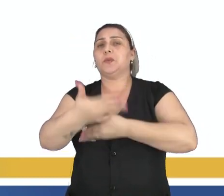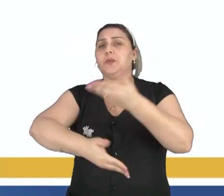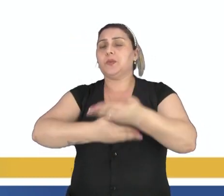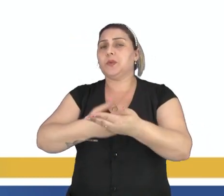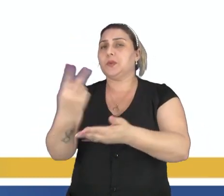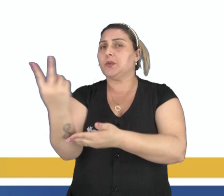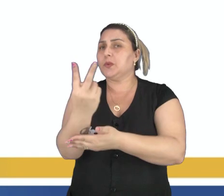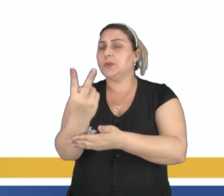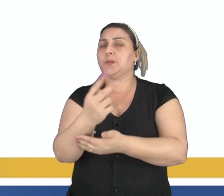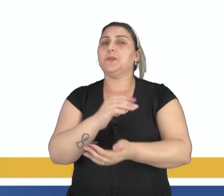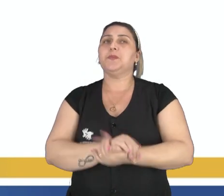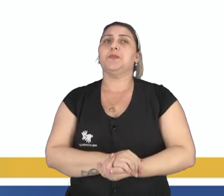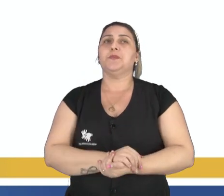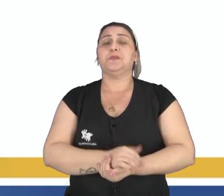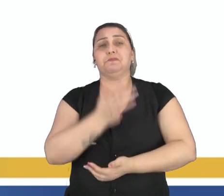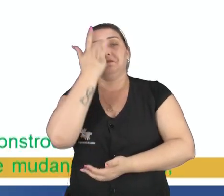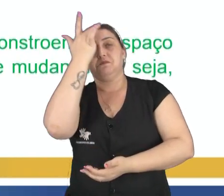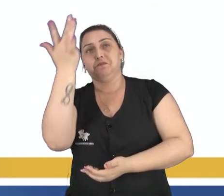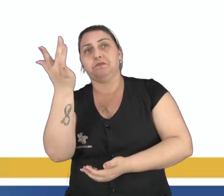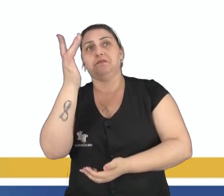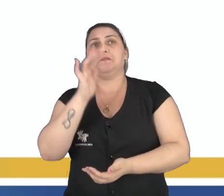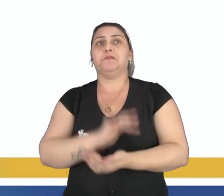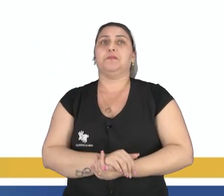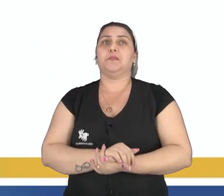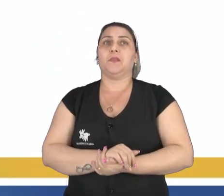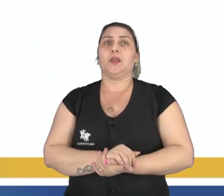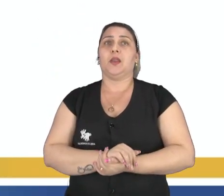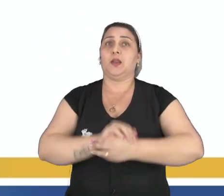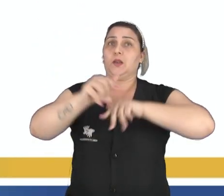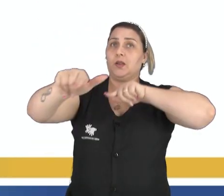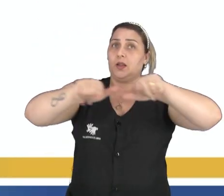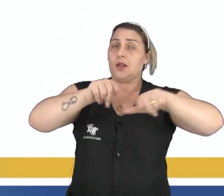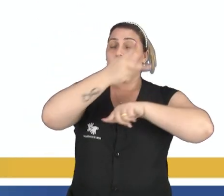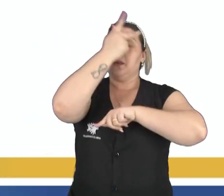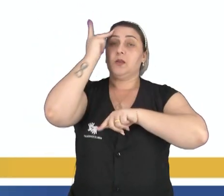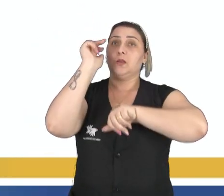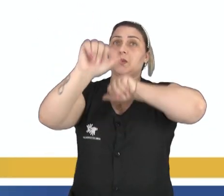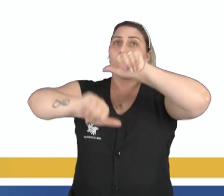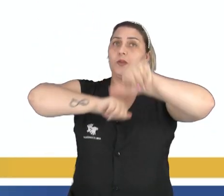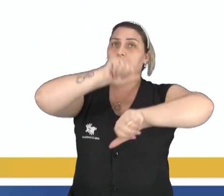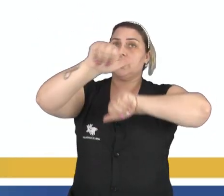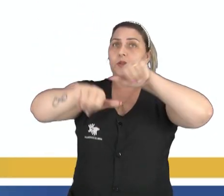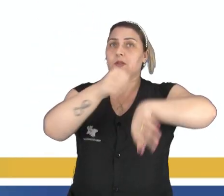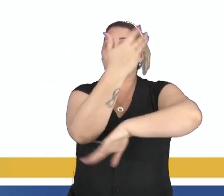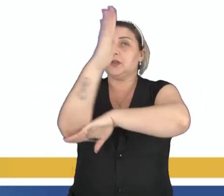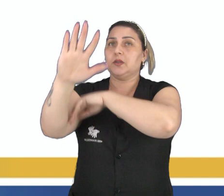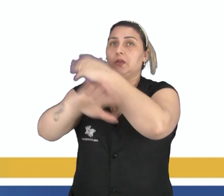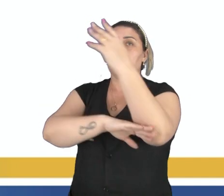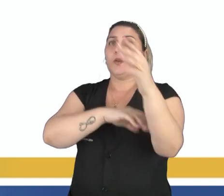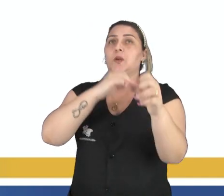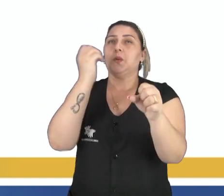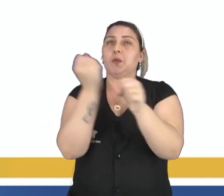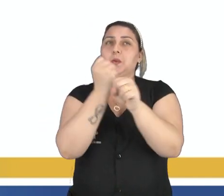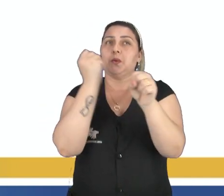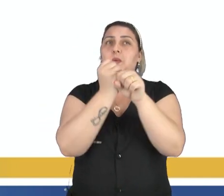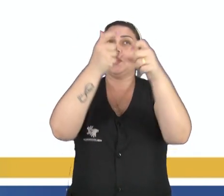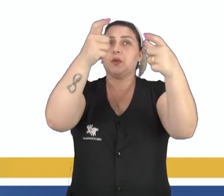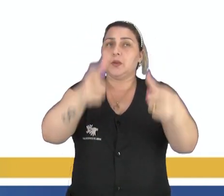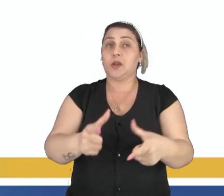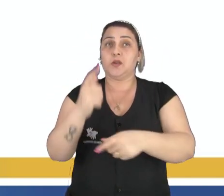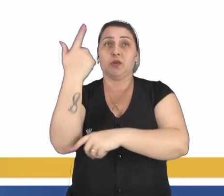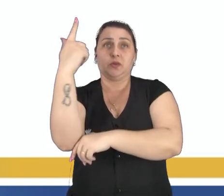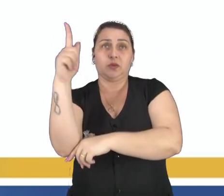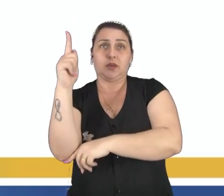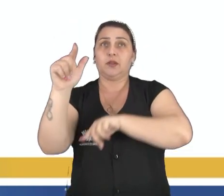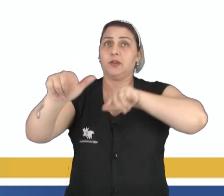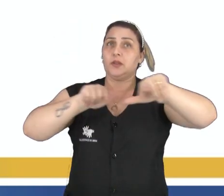paisagem? Facinho, né? Observem a resposta. É por meio do trabalho que as pessoas transformam a natureza e